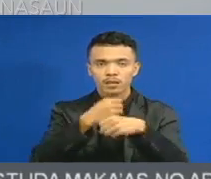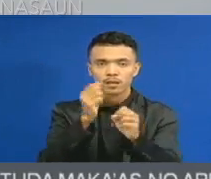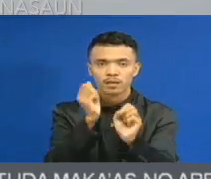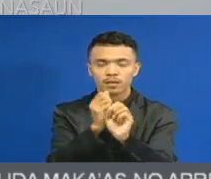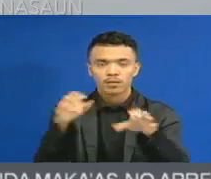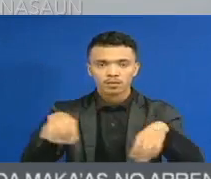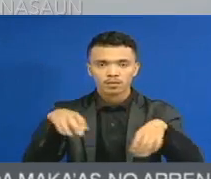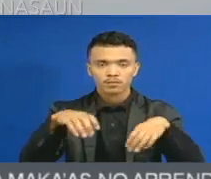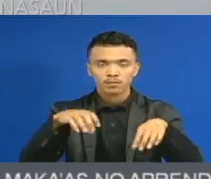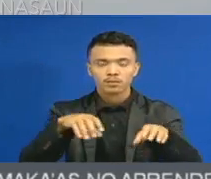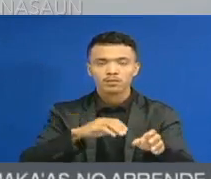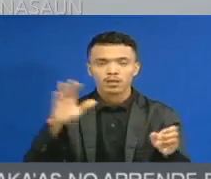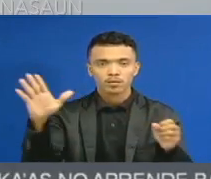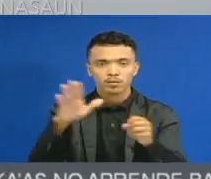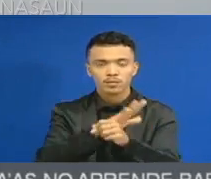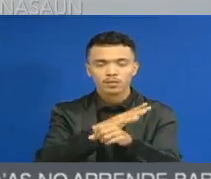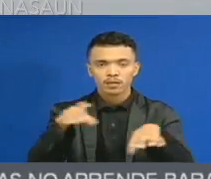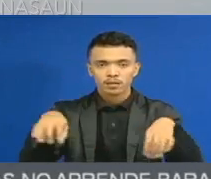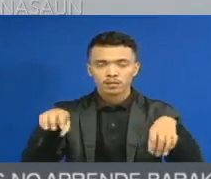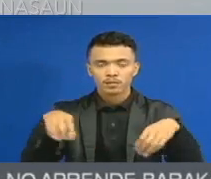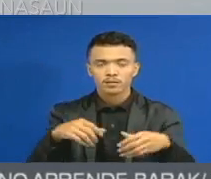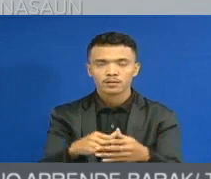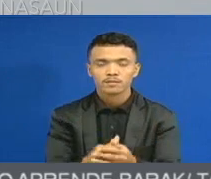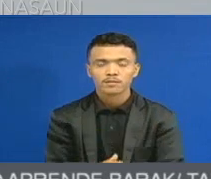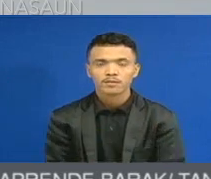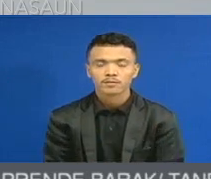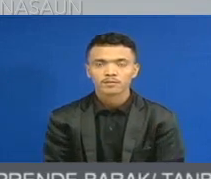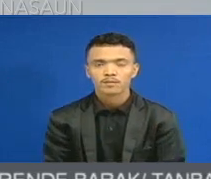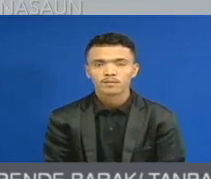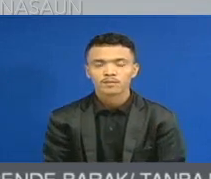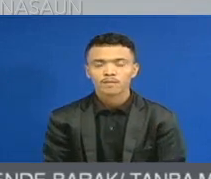tomak a completo serviço ne nesse mês se retorna 80%.